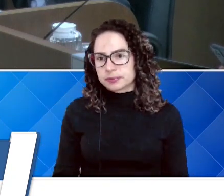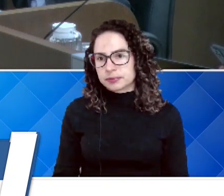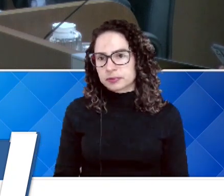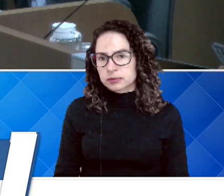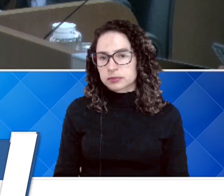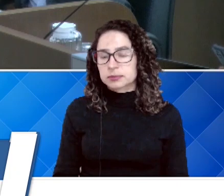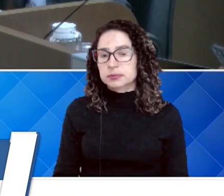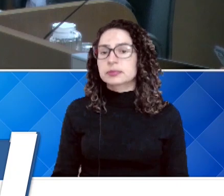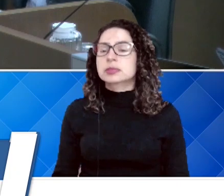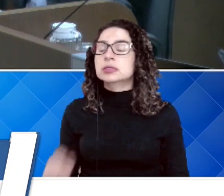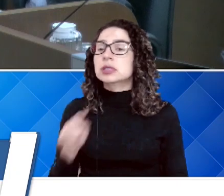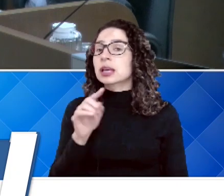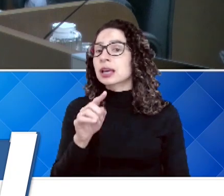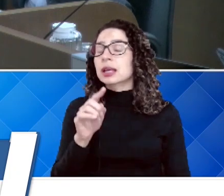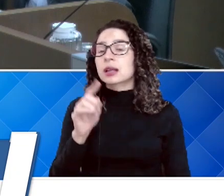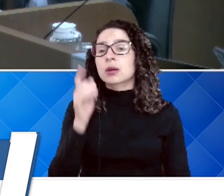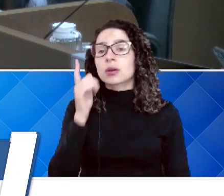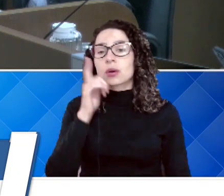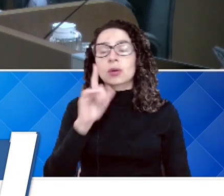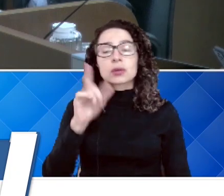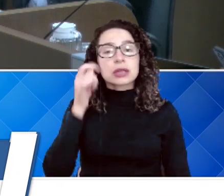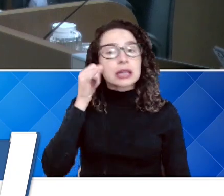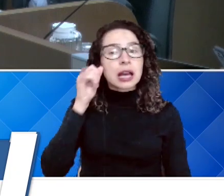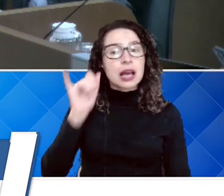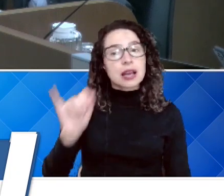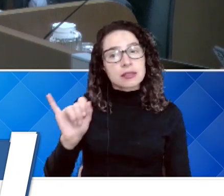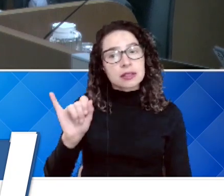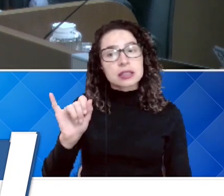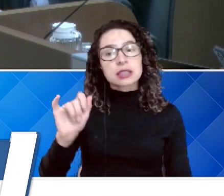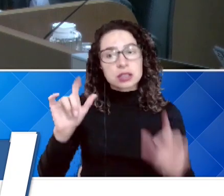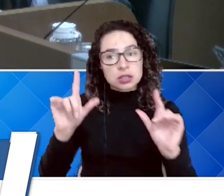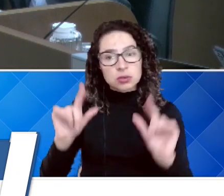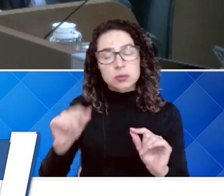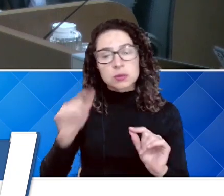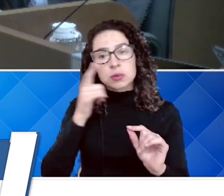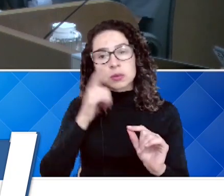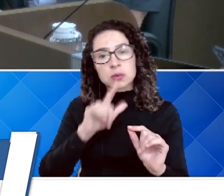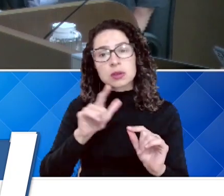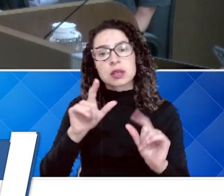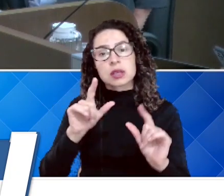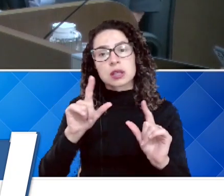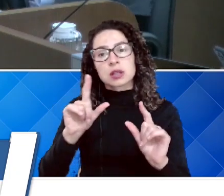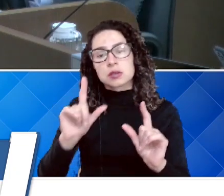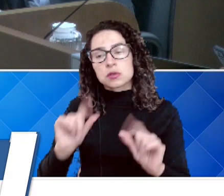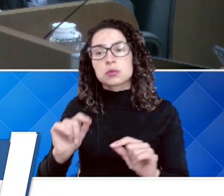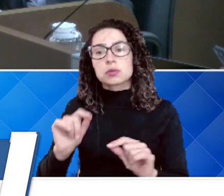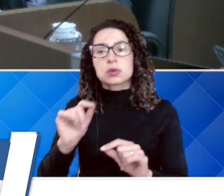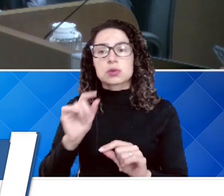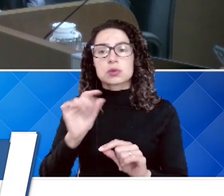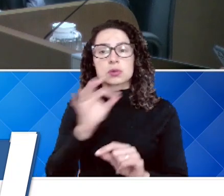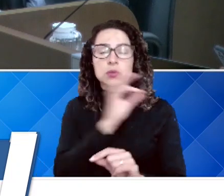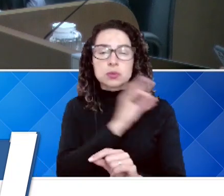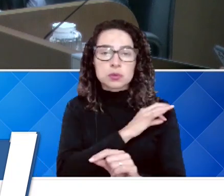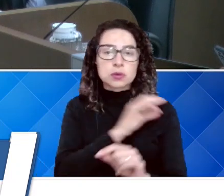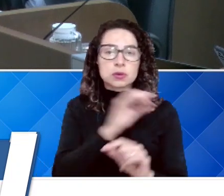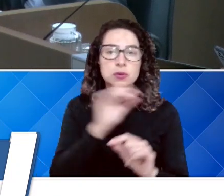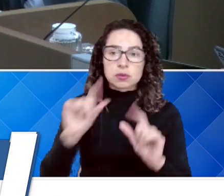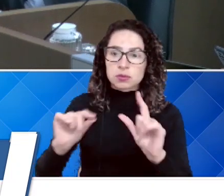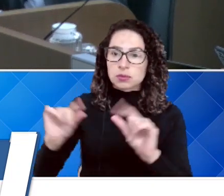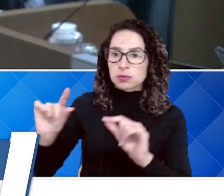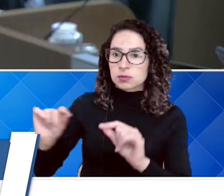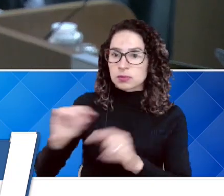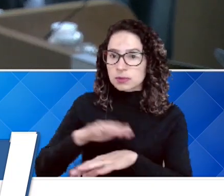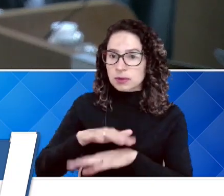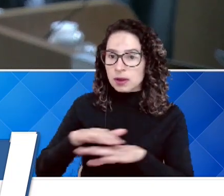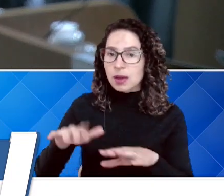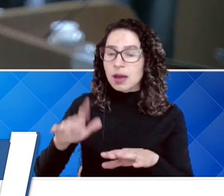que isso não aconteça e a gente possa reverter os números de casos de dengue na cidade é ter